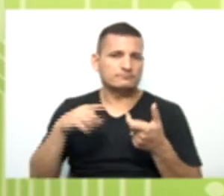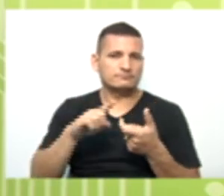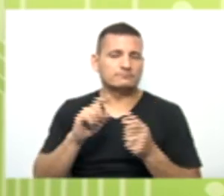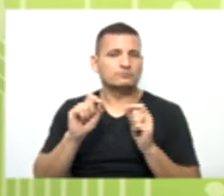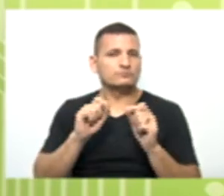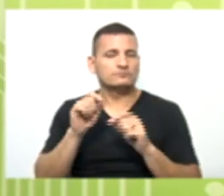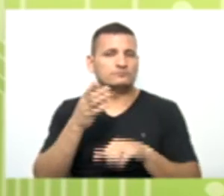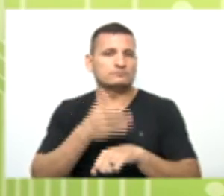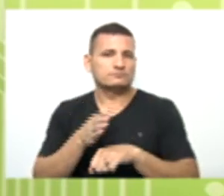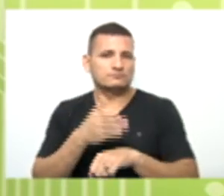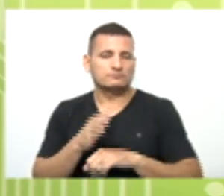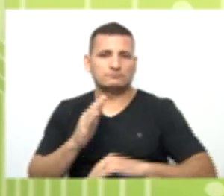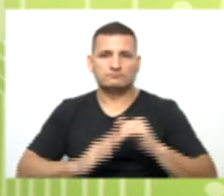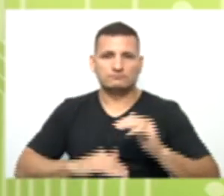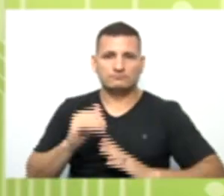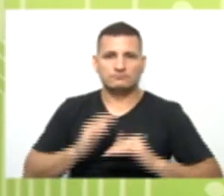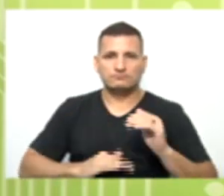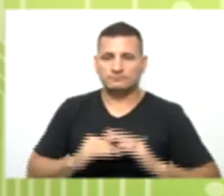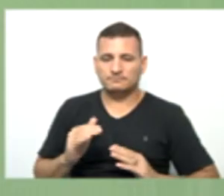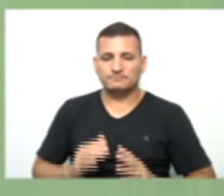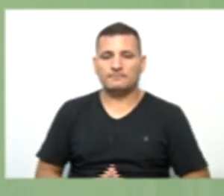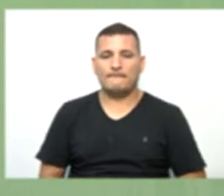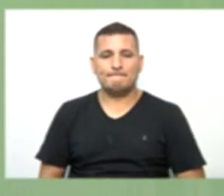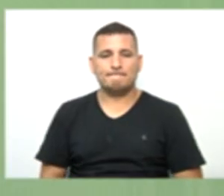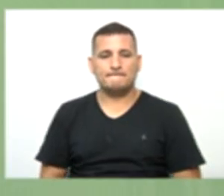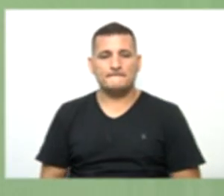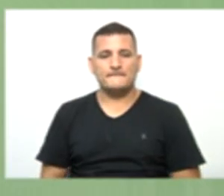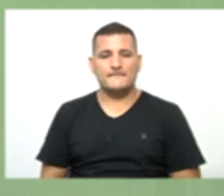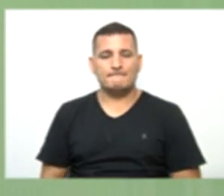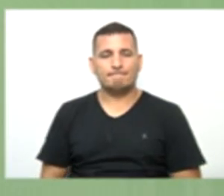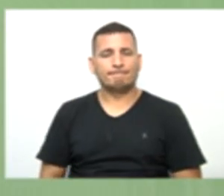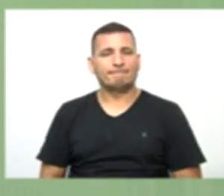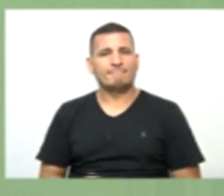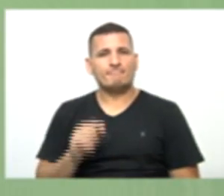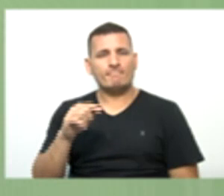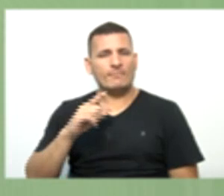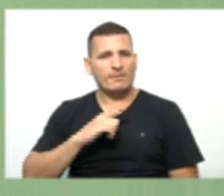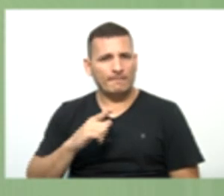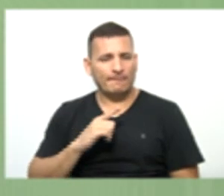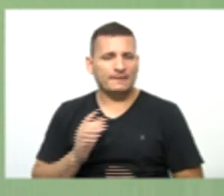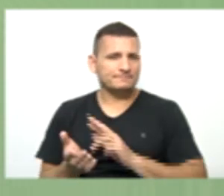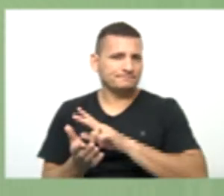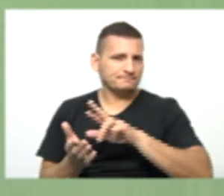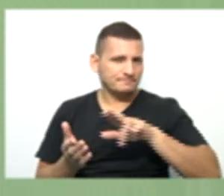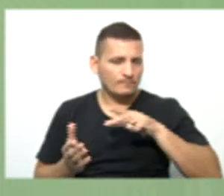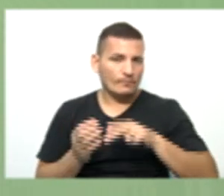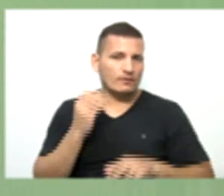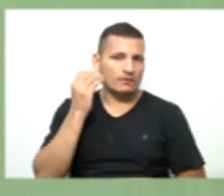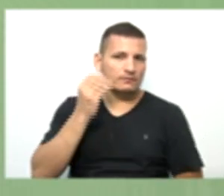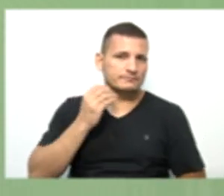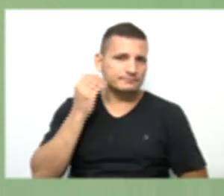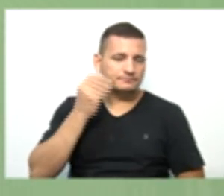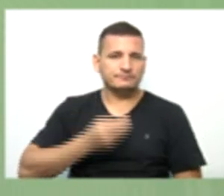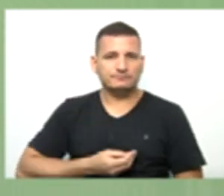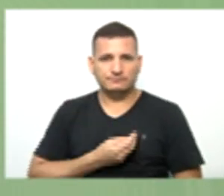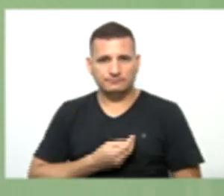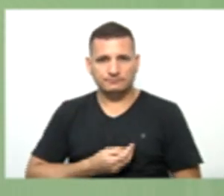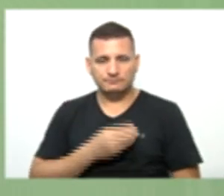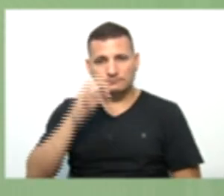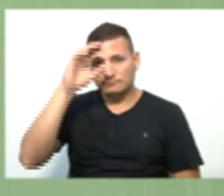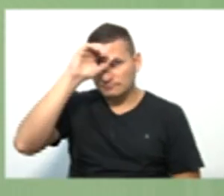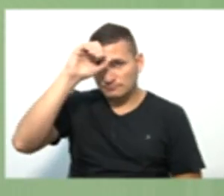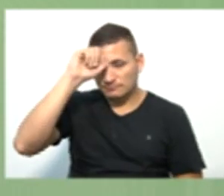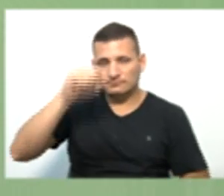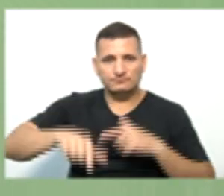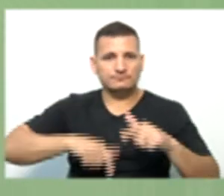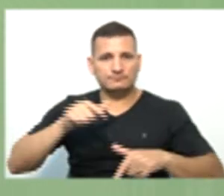a prática profissional. Olha, ela compreende diferentes situações de vivência, aprendizagem e trabalho,